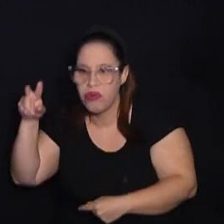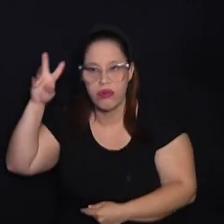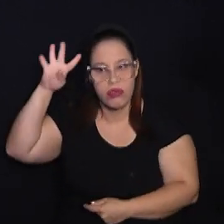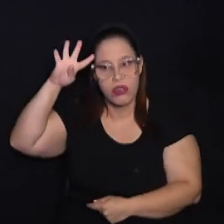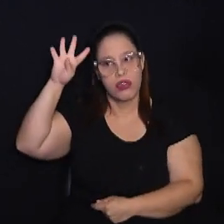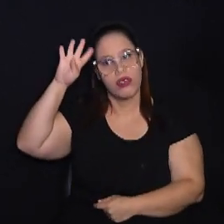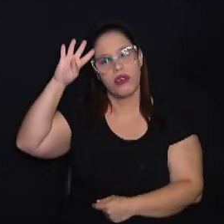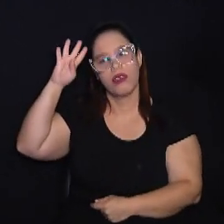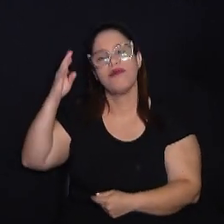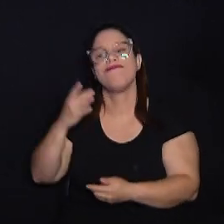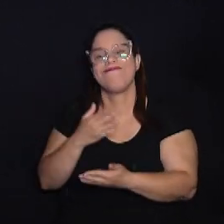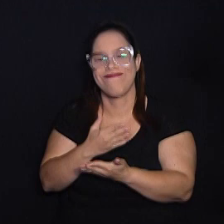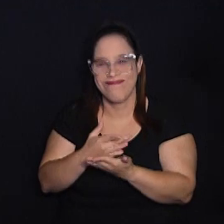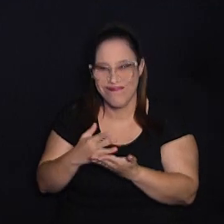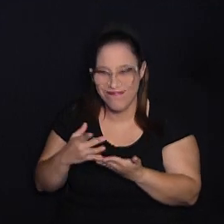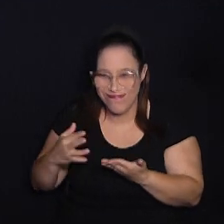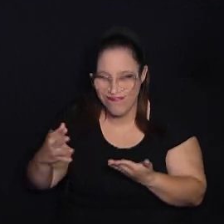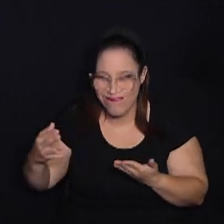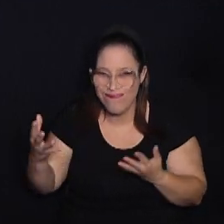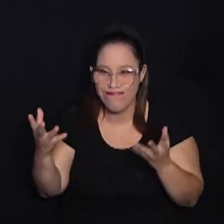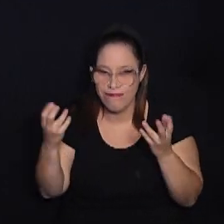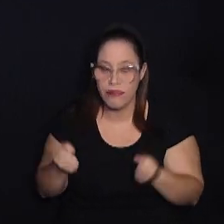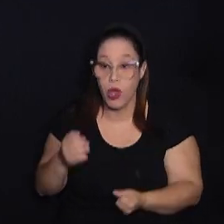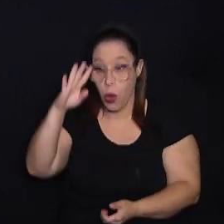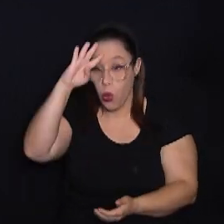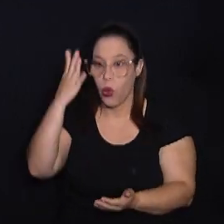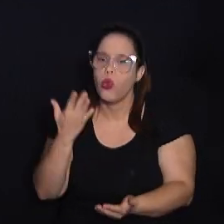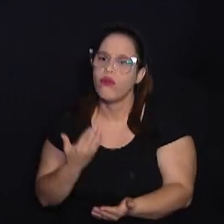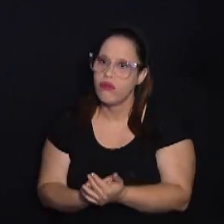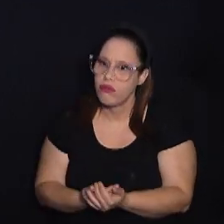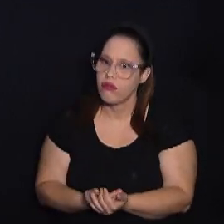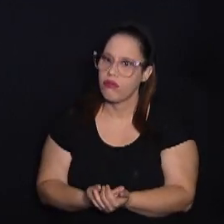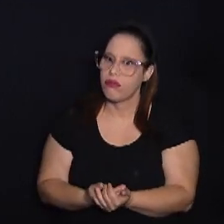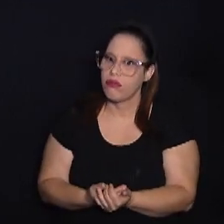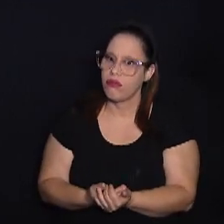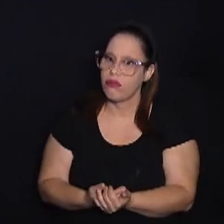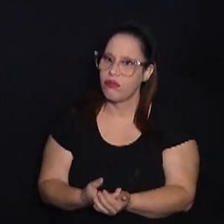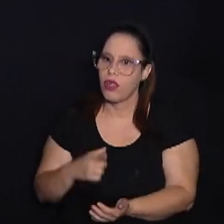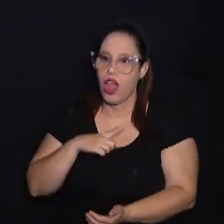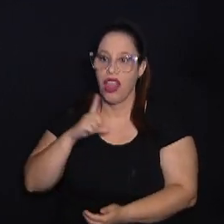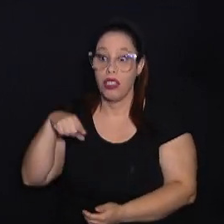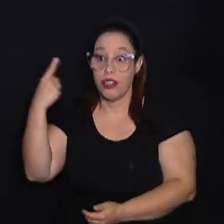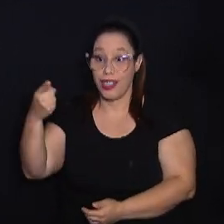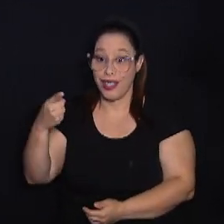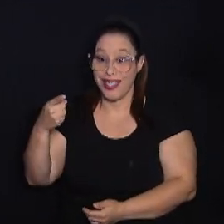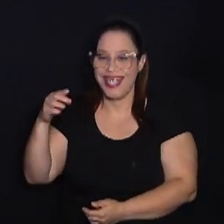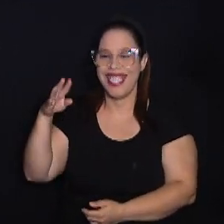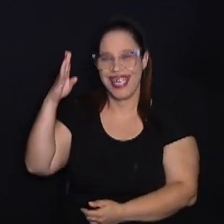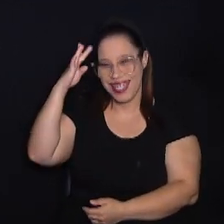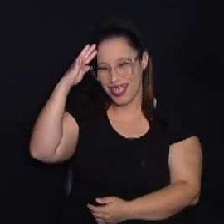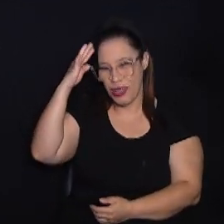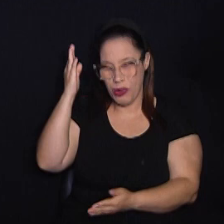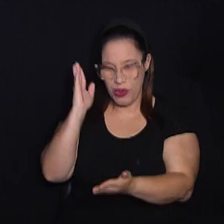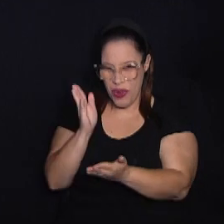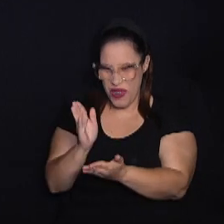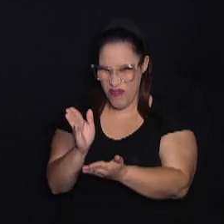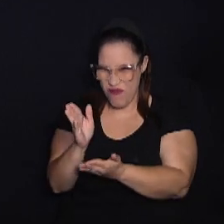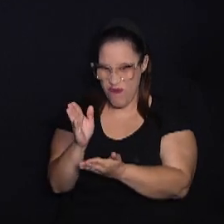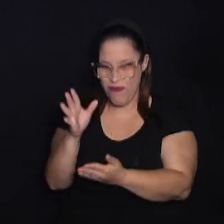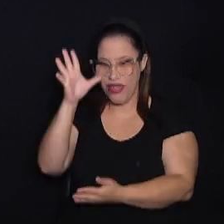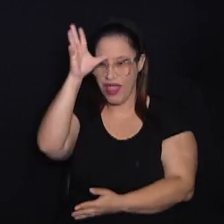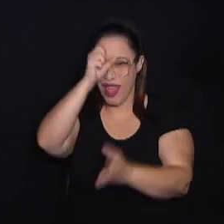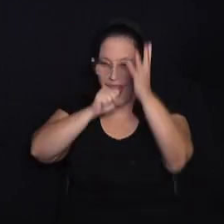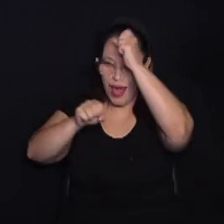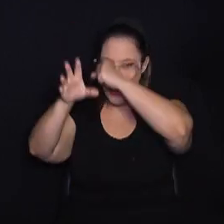Estou realizando. Acreditem, já tenho um outro sonho engatilhado. Aprender